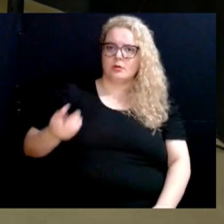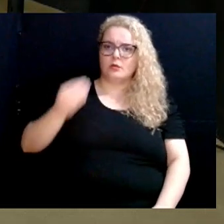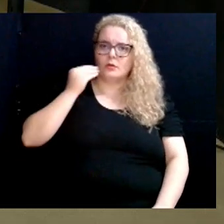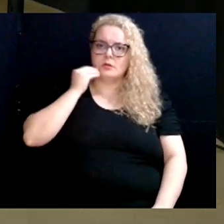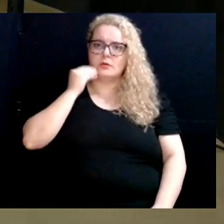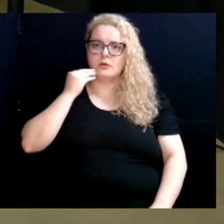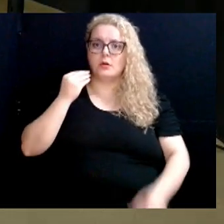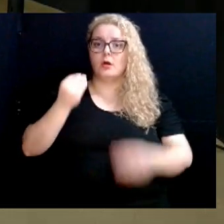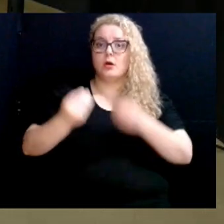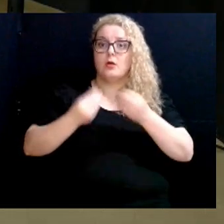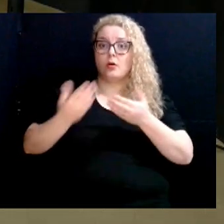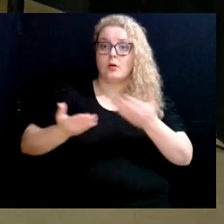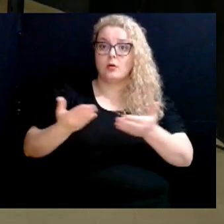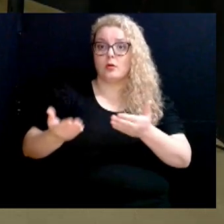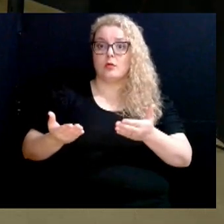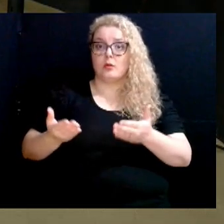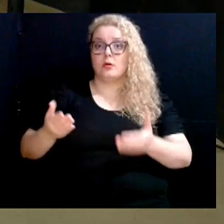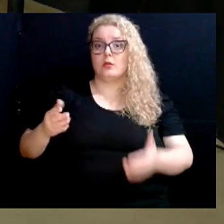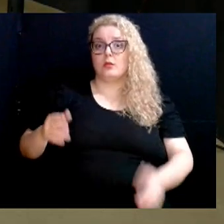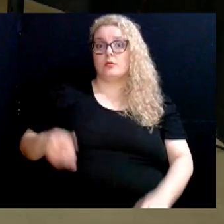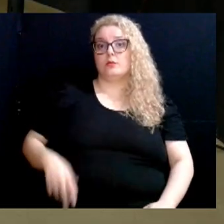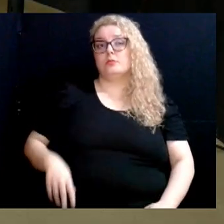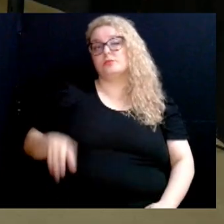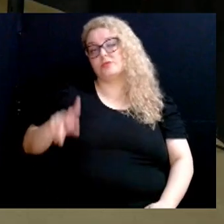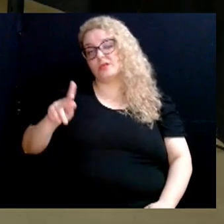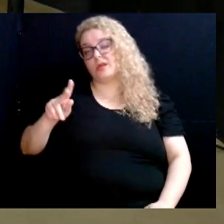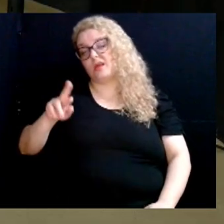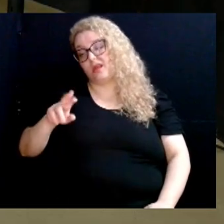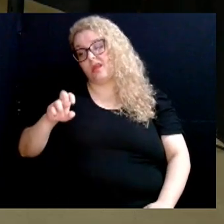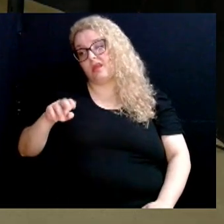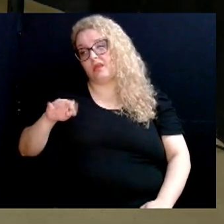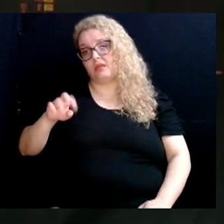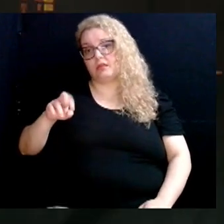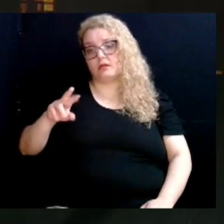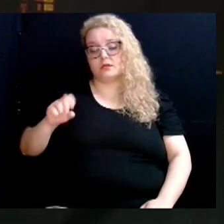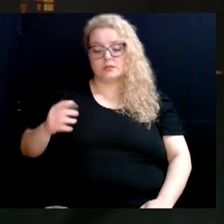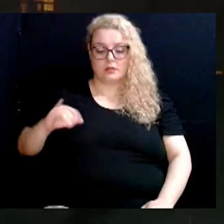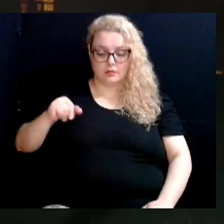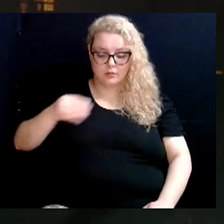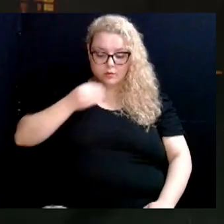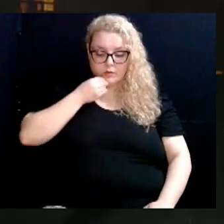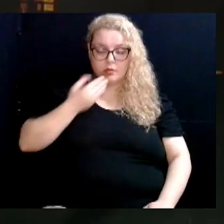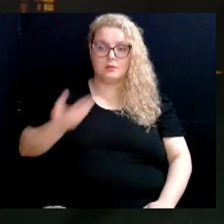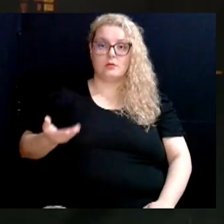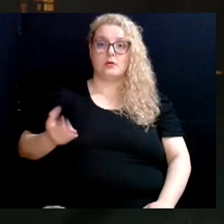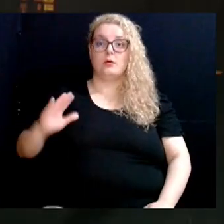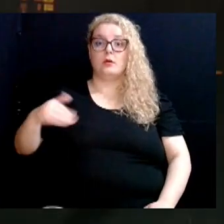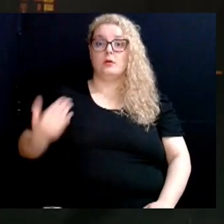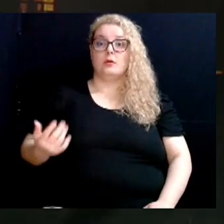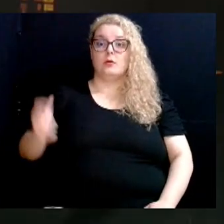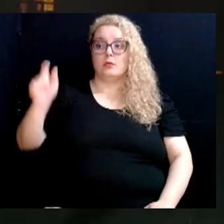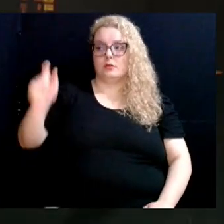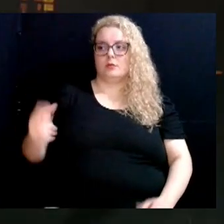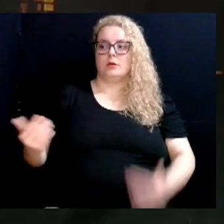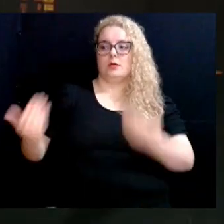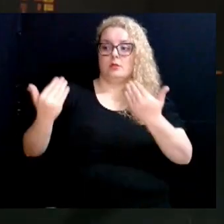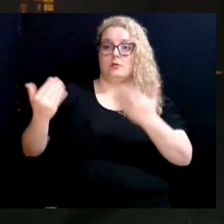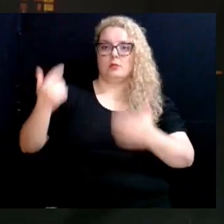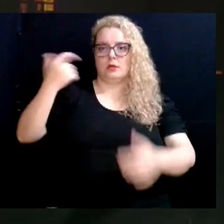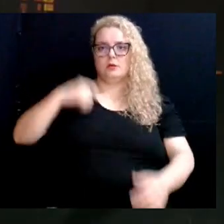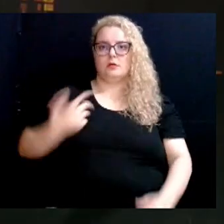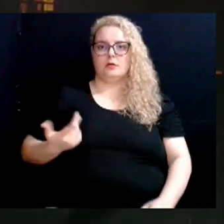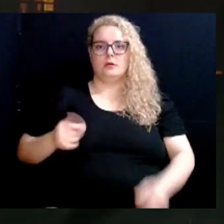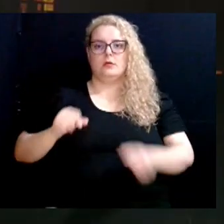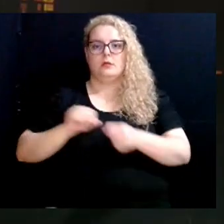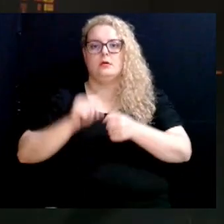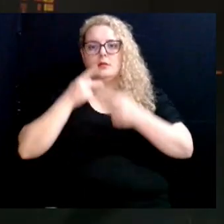como também lidar com os haters nesse caso, né? Aproveitando que a gente está aqui, quando é o outro que te compara, ainda tem coragem de fazer